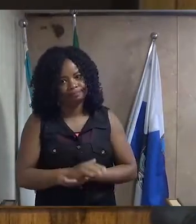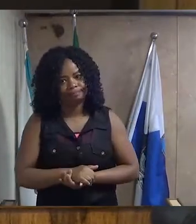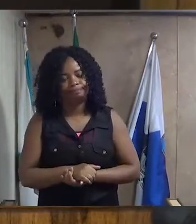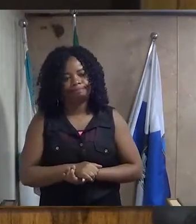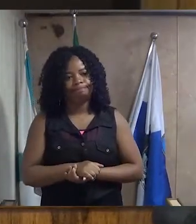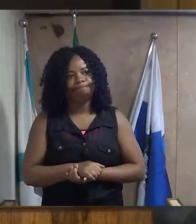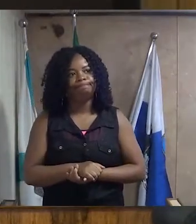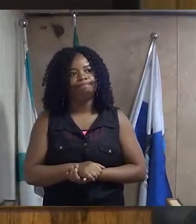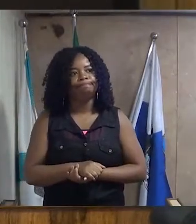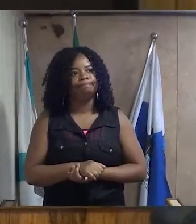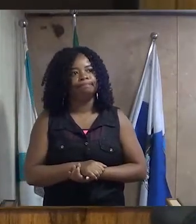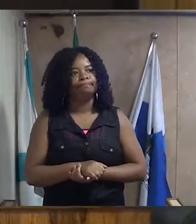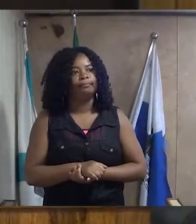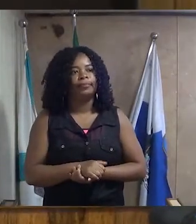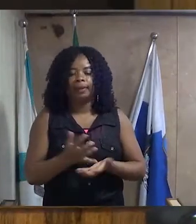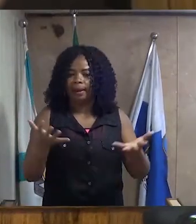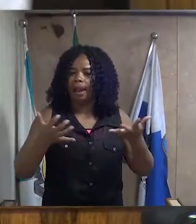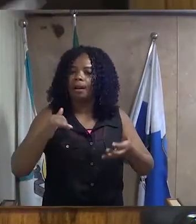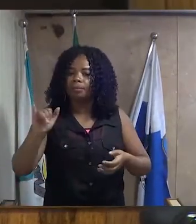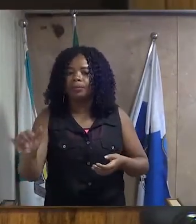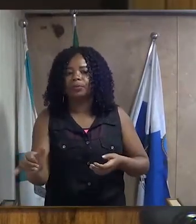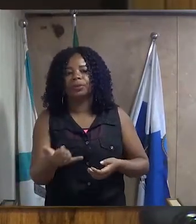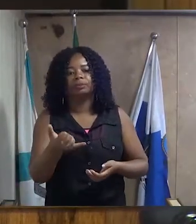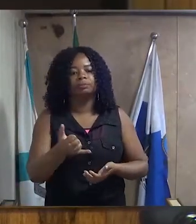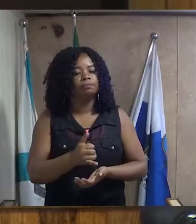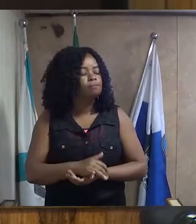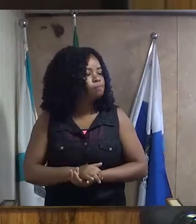Eu quero aproveitar